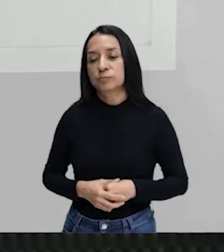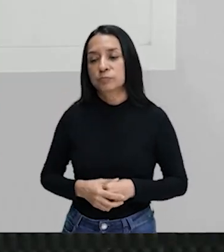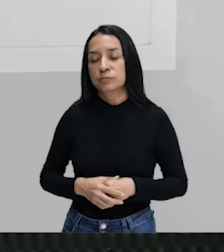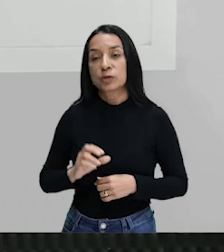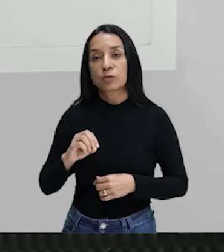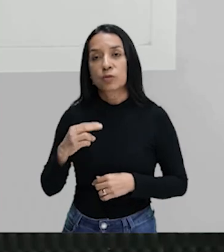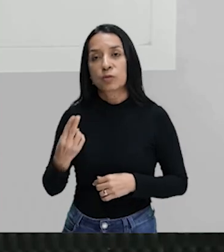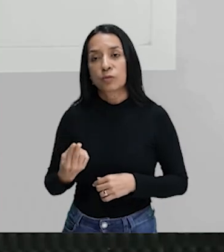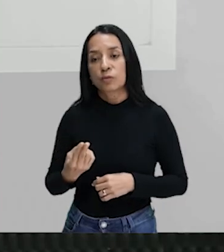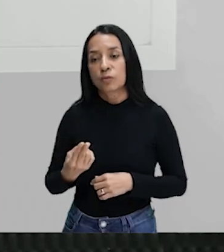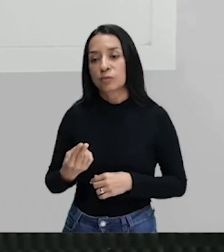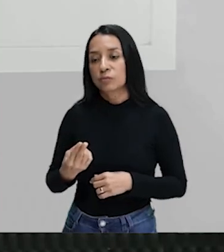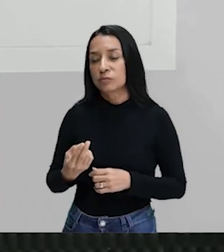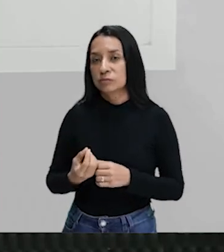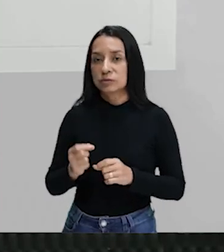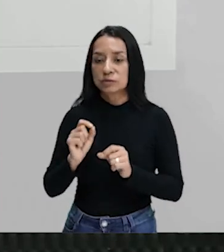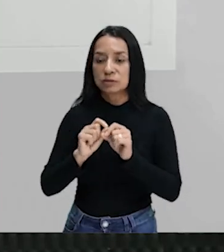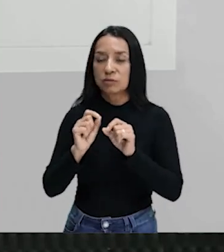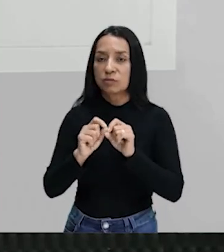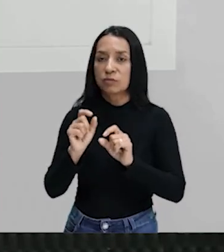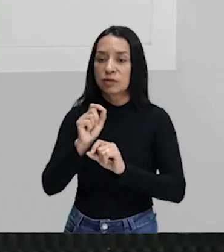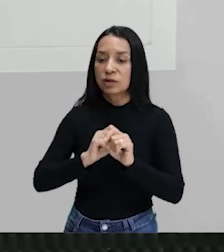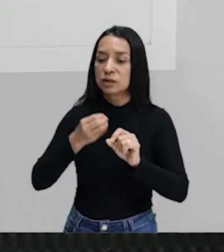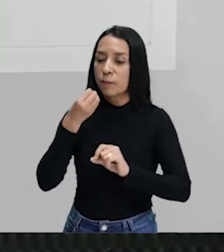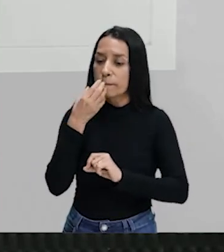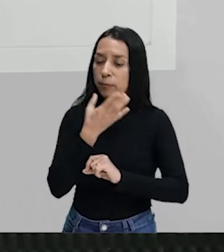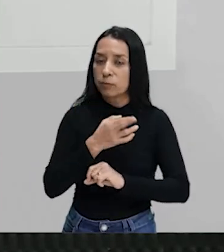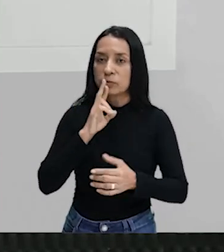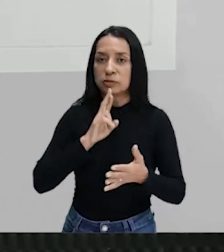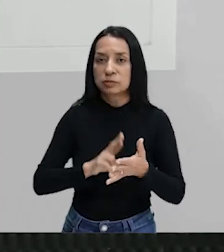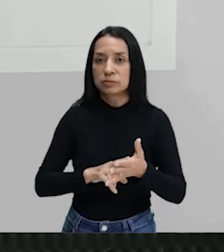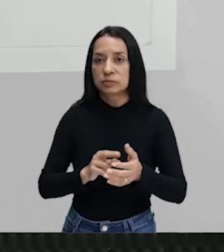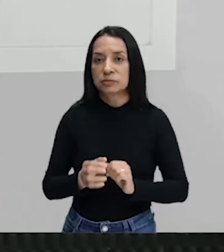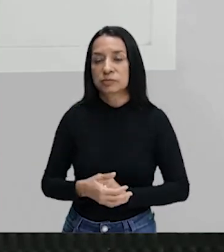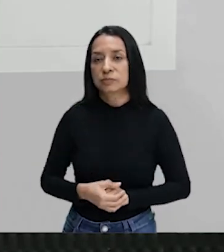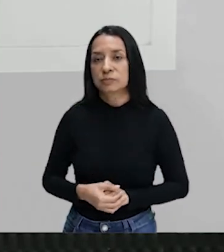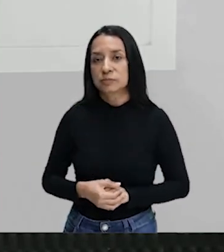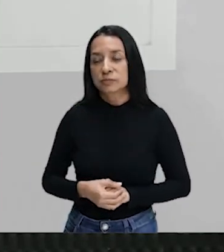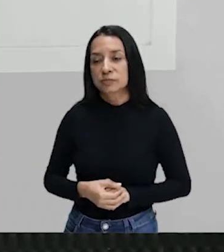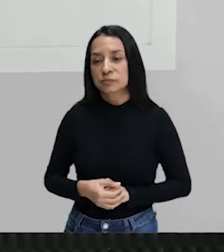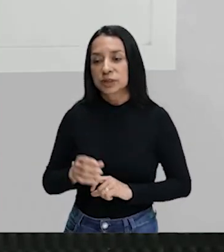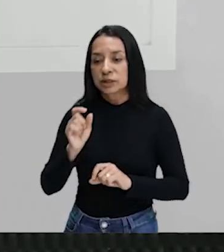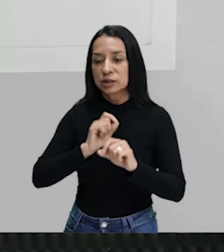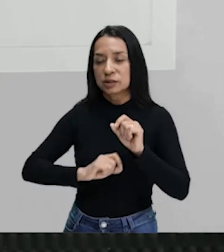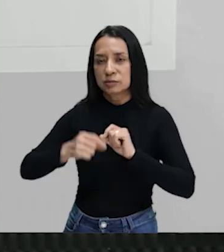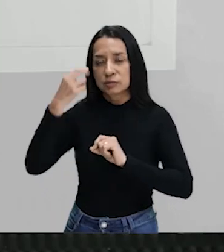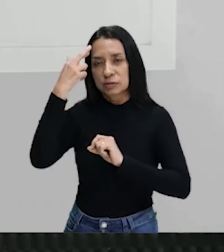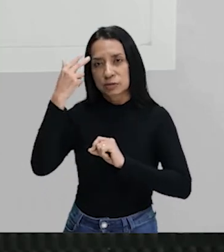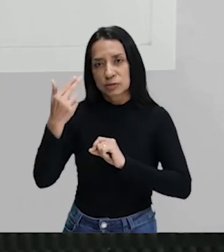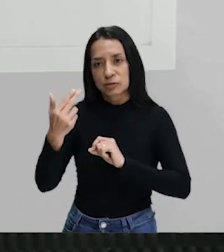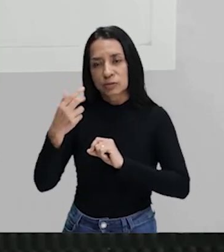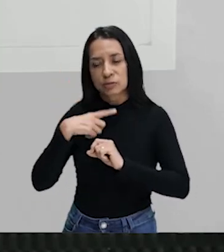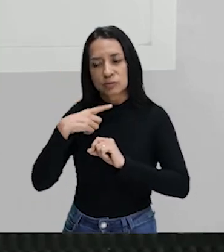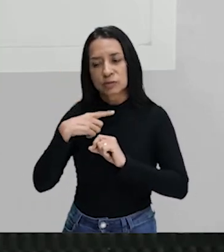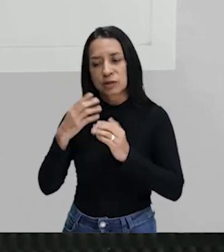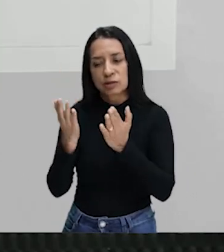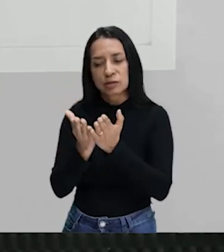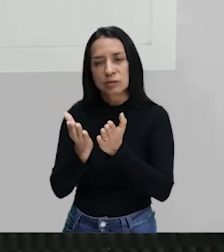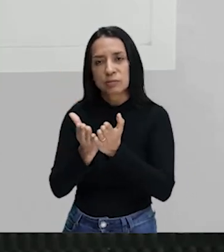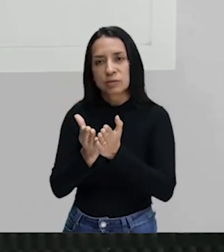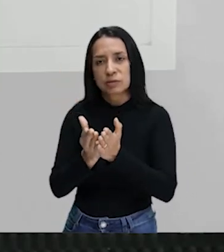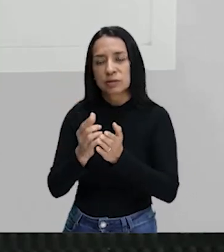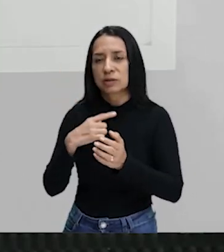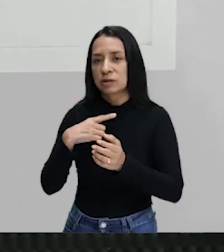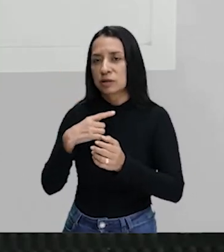ou seja, não vai me produzir bons frutos, ok? Isso é histórico, viu? Até na Bíblia tem a história do